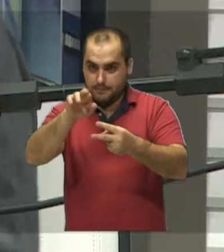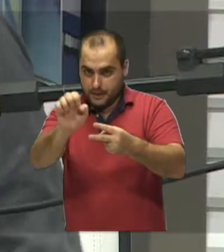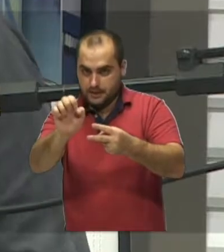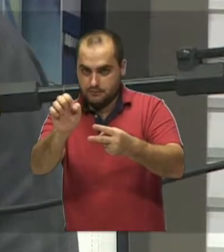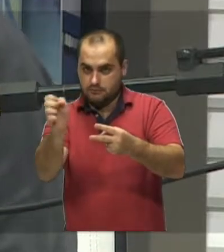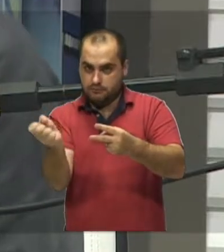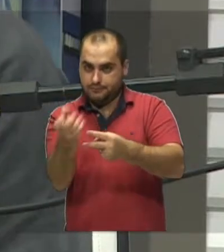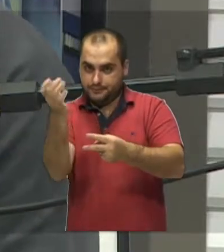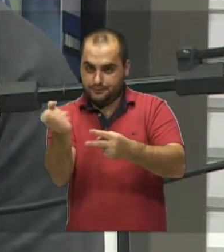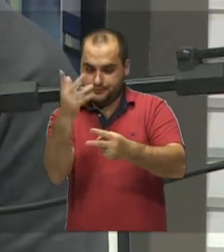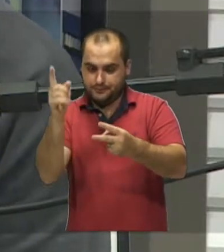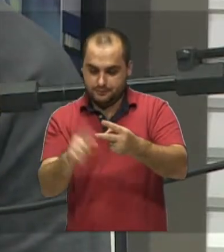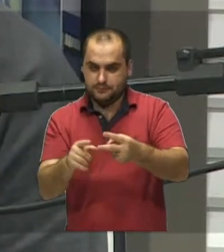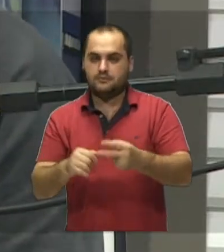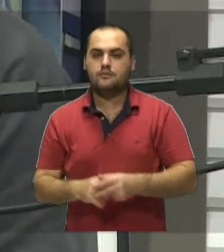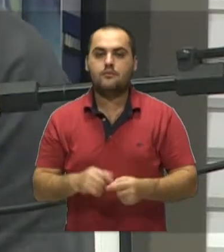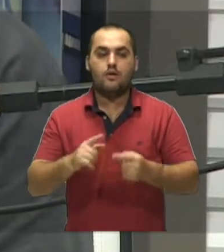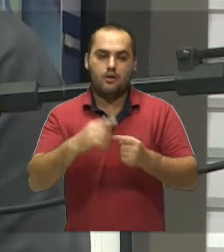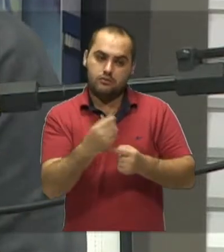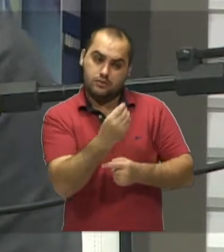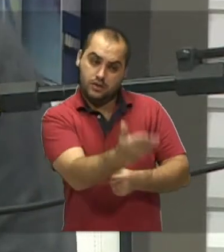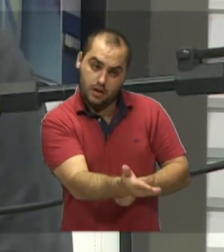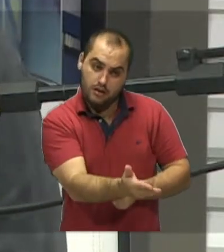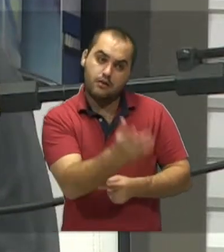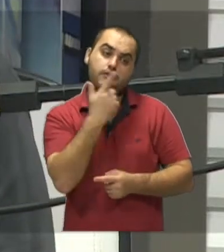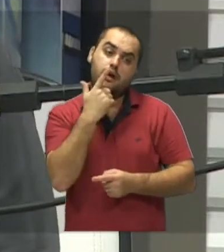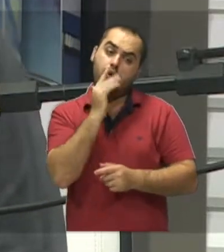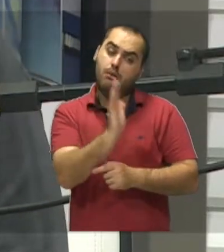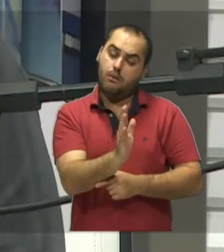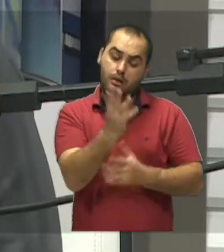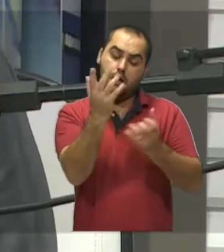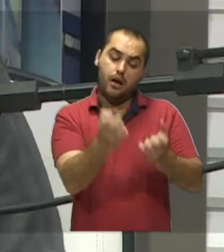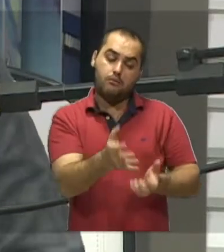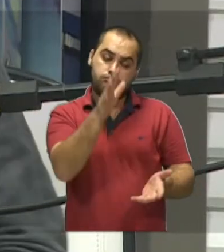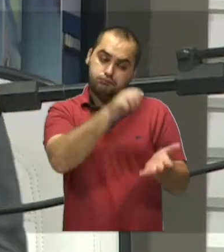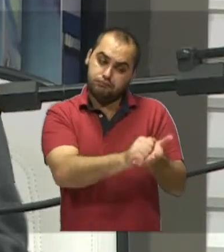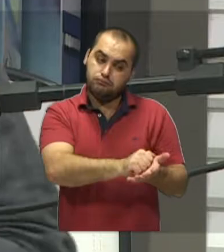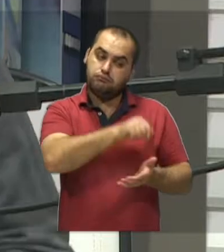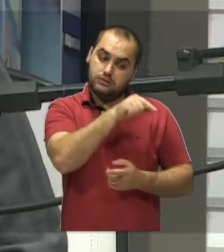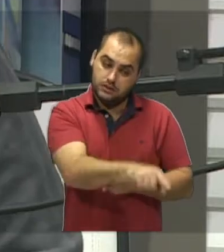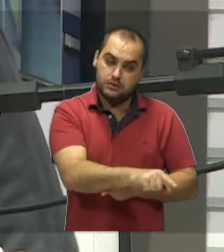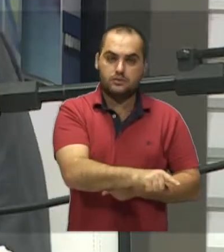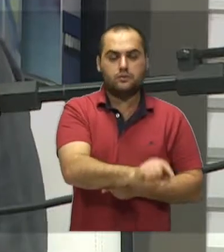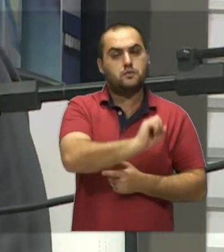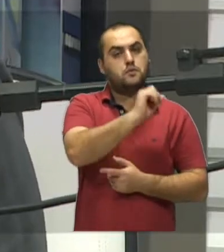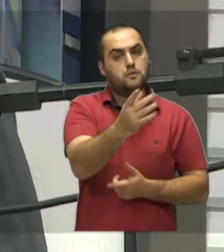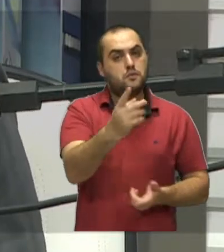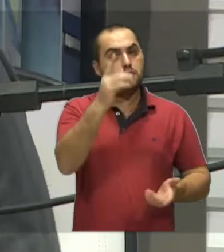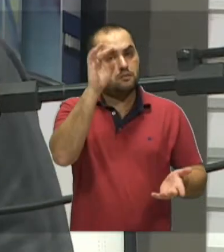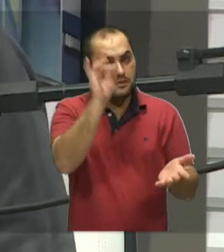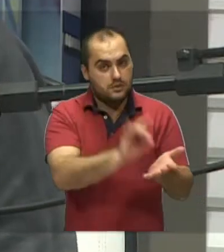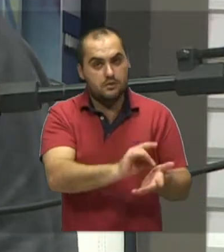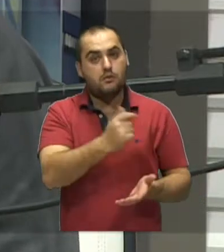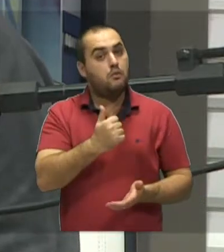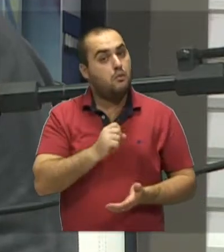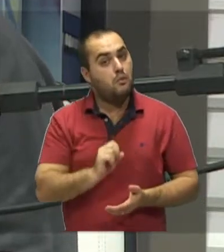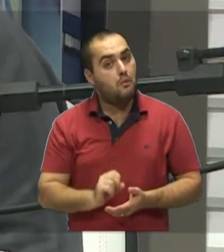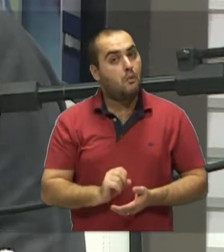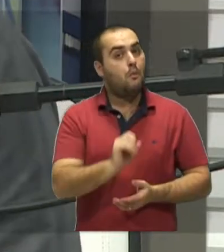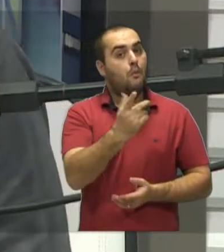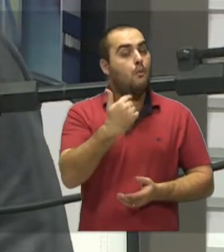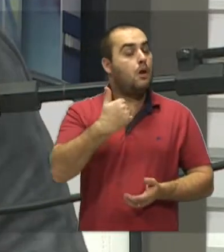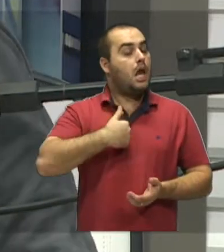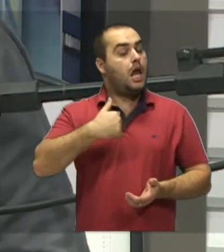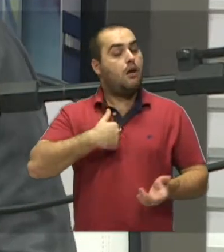exemplo, eu levava pro Oséias, cara, eu quero gravar isso aqui. Então eu levava ou a gravação original, ou eu ia lá e tocava uma música, e ele